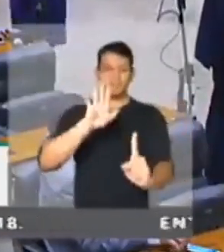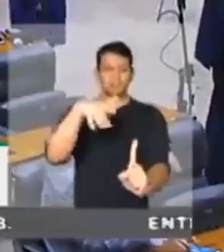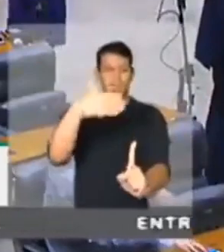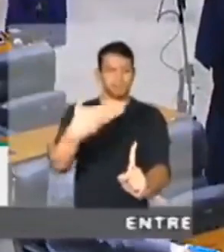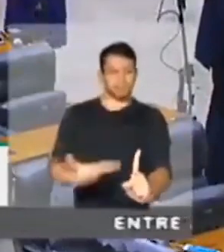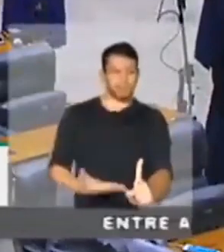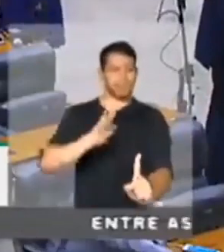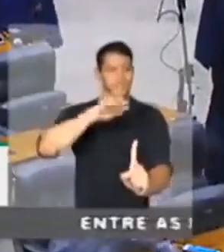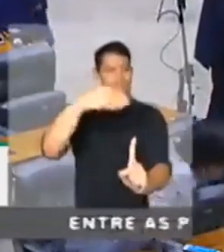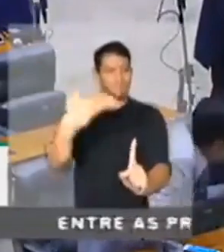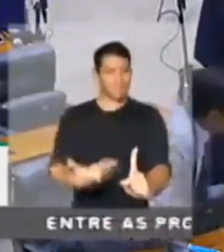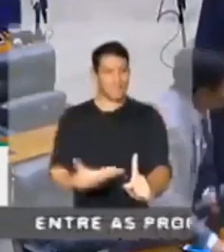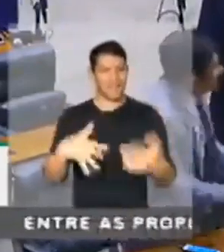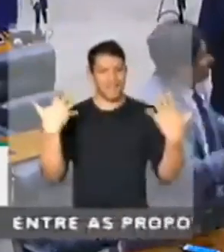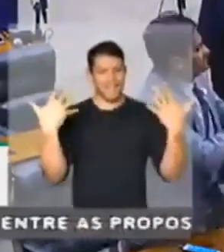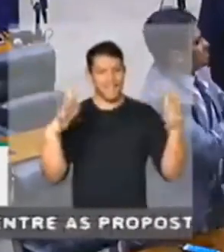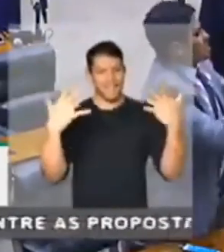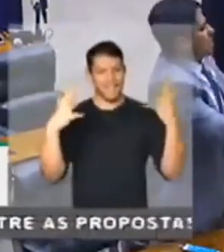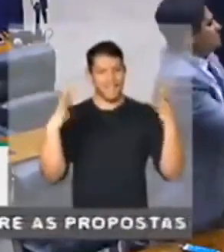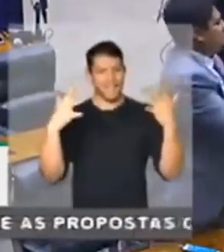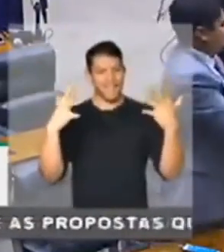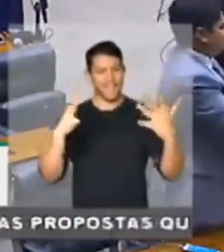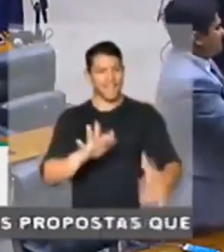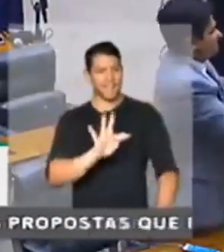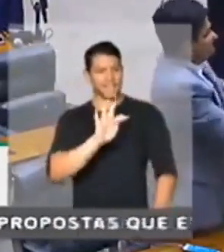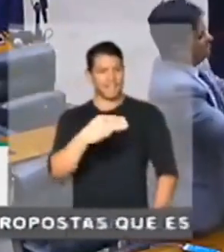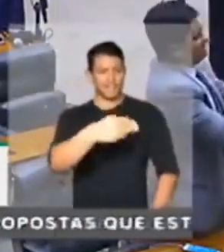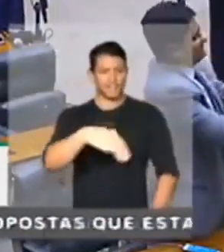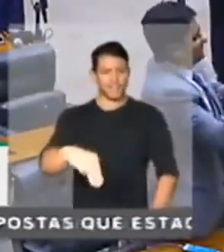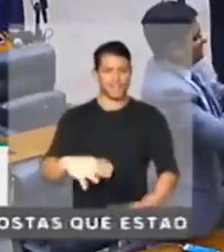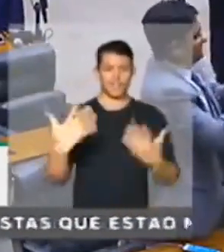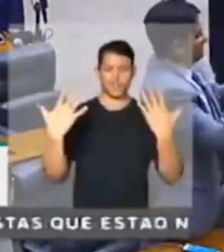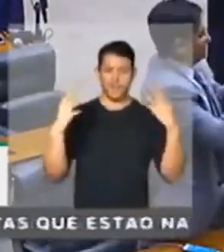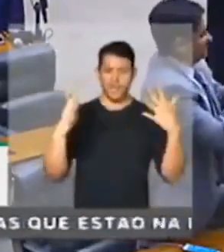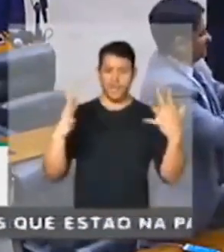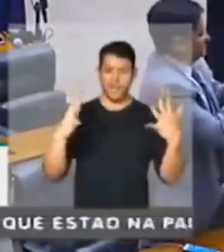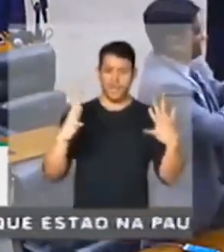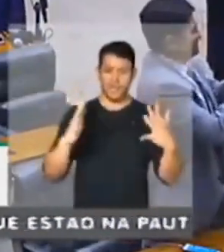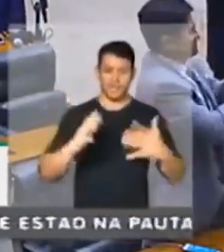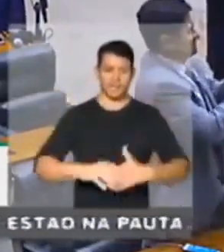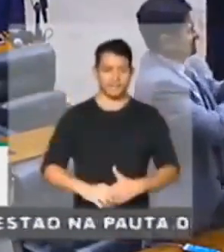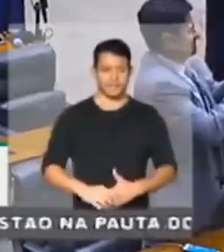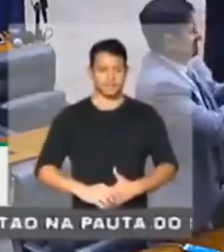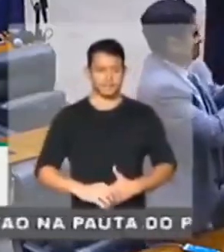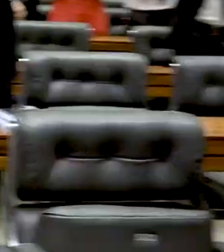Bravo, Fernanda! Bravo! É isso aí.